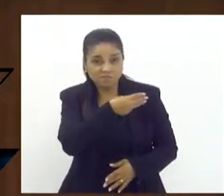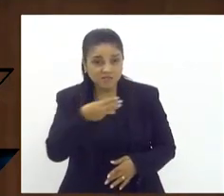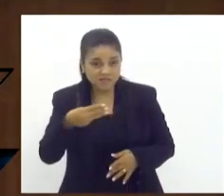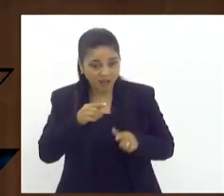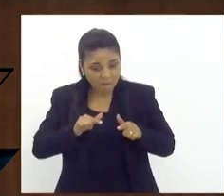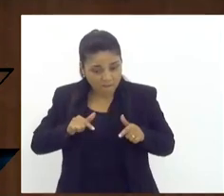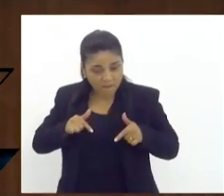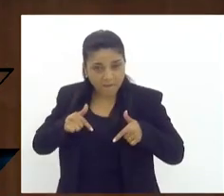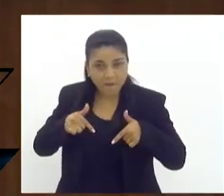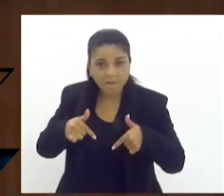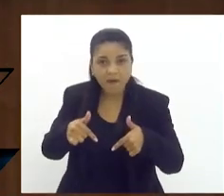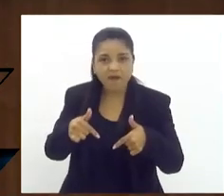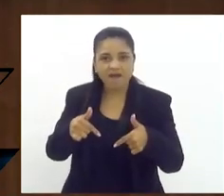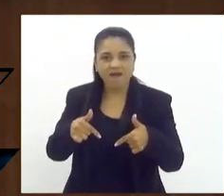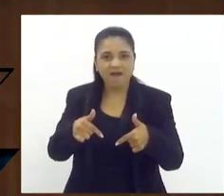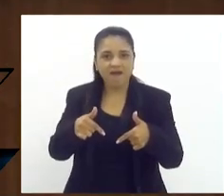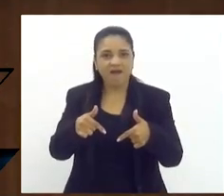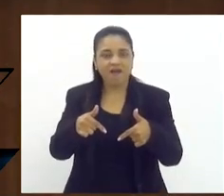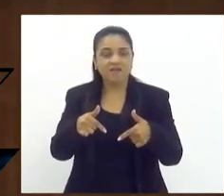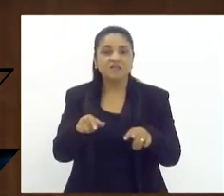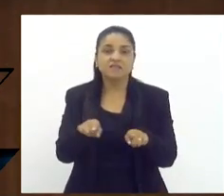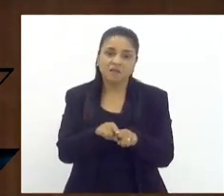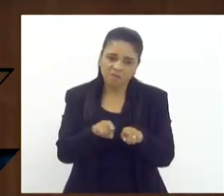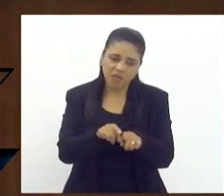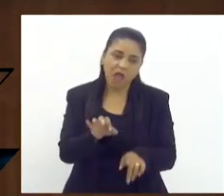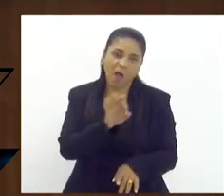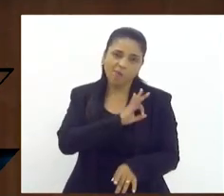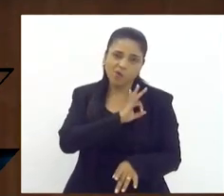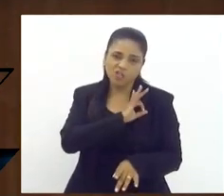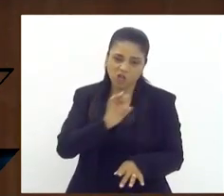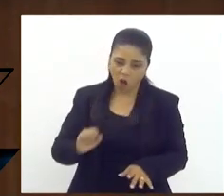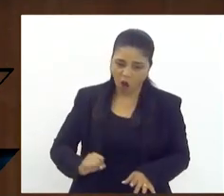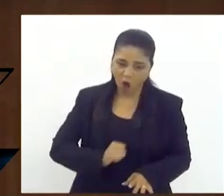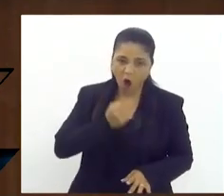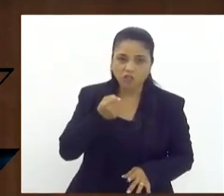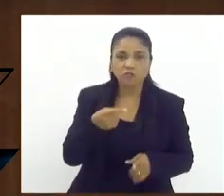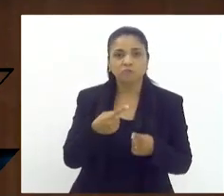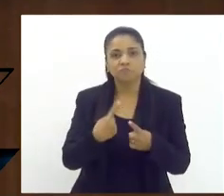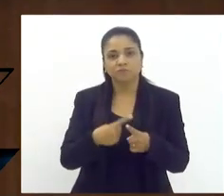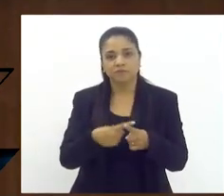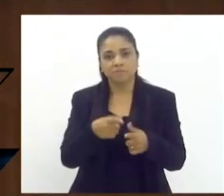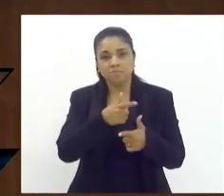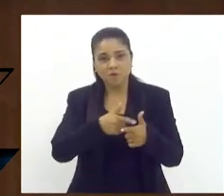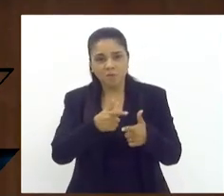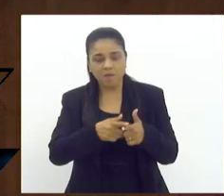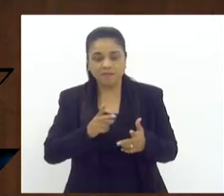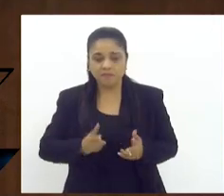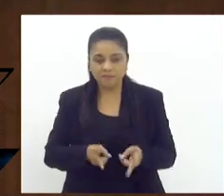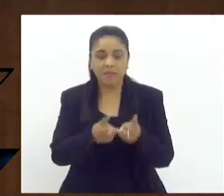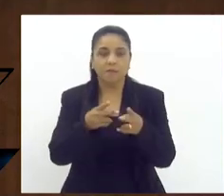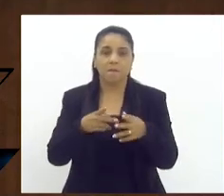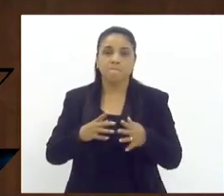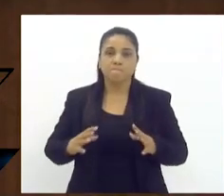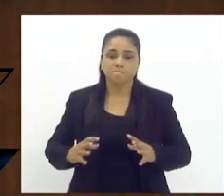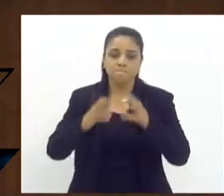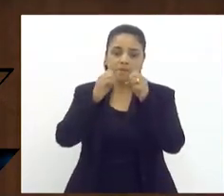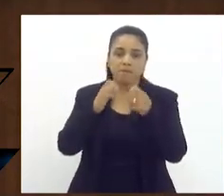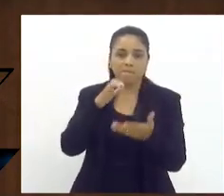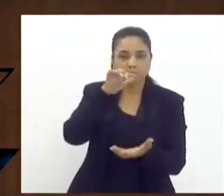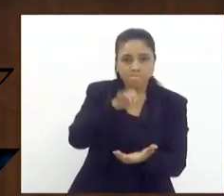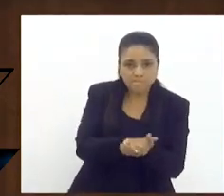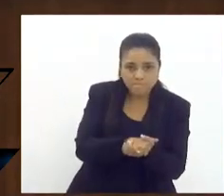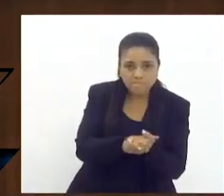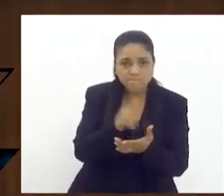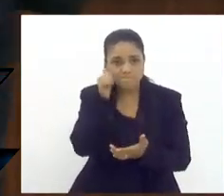e vou dizer também que a polícia mais odiada porque aqui tá na ponta do problema quando tem uma briga de marido e mulher a polícia militar que vai